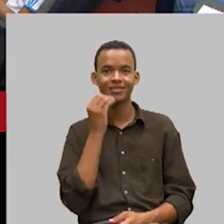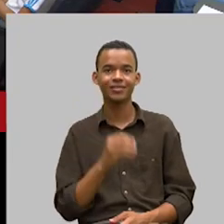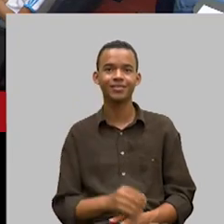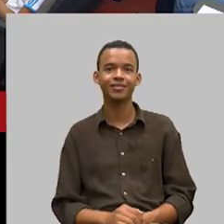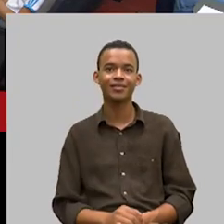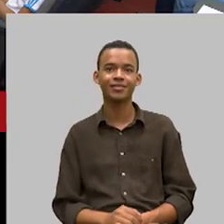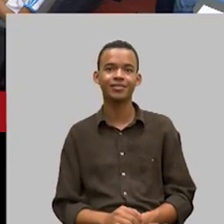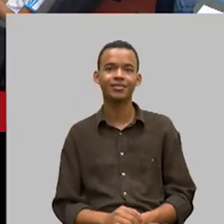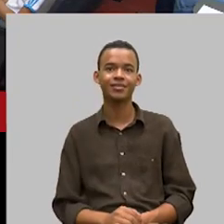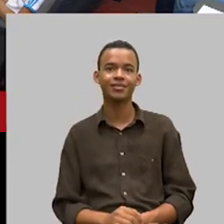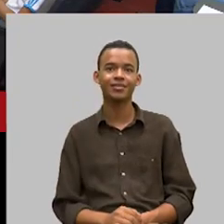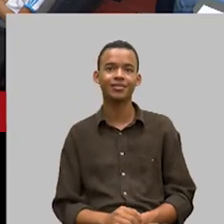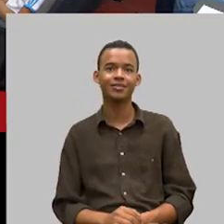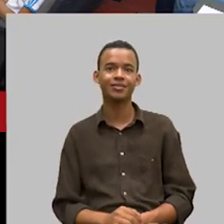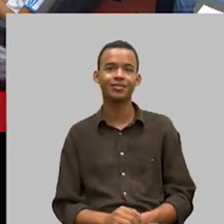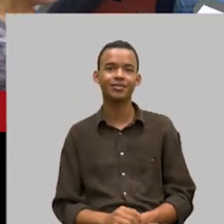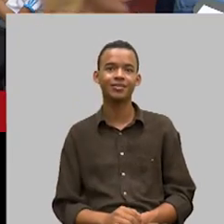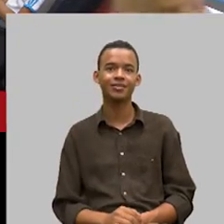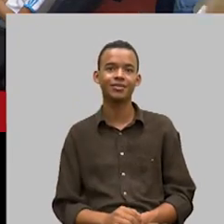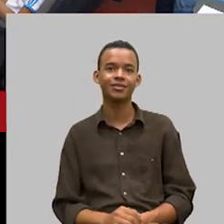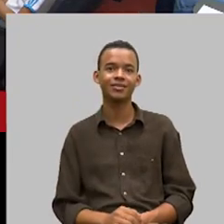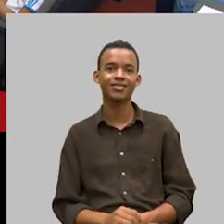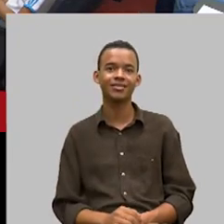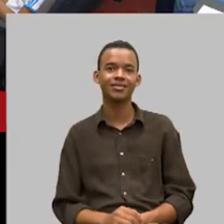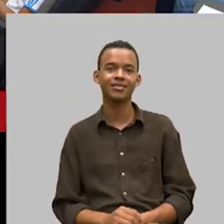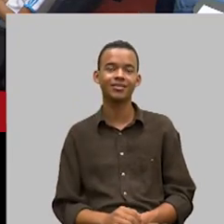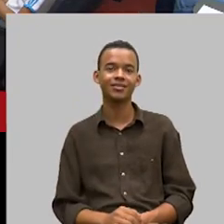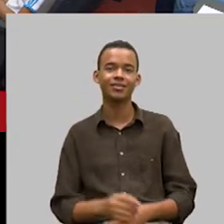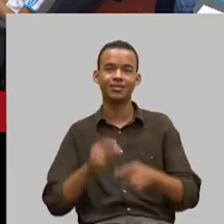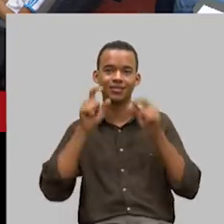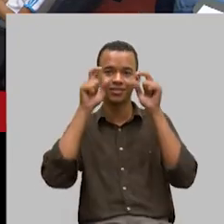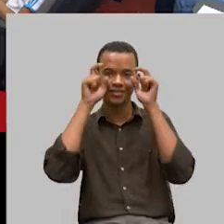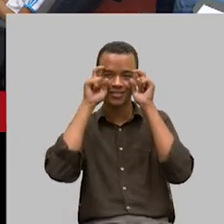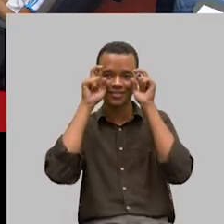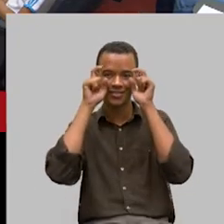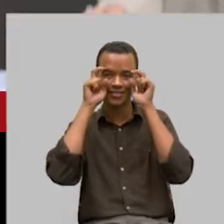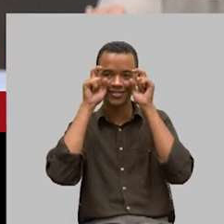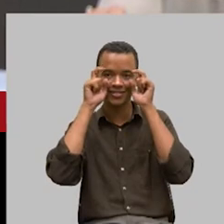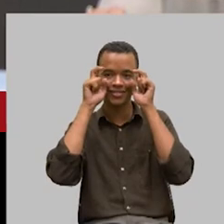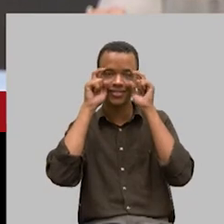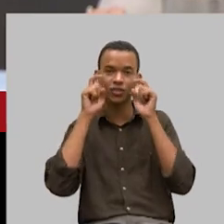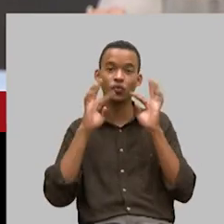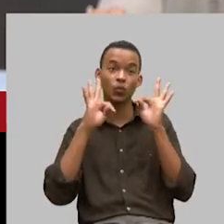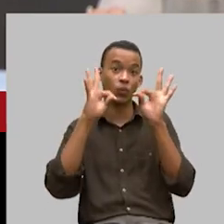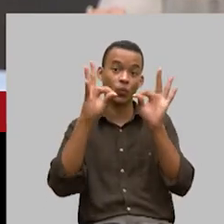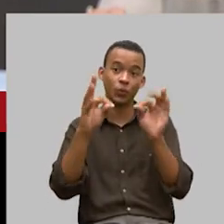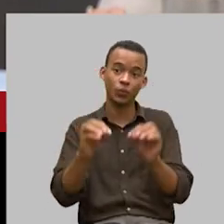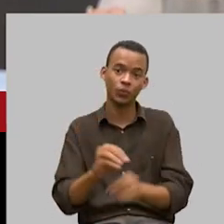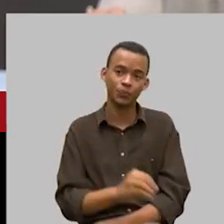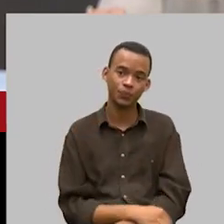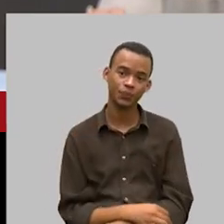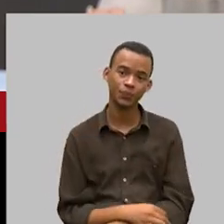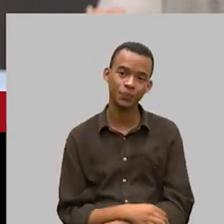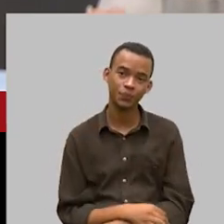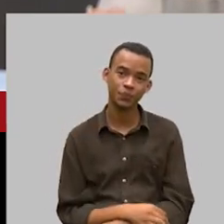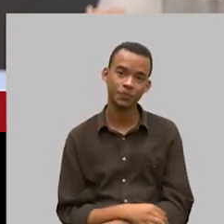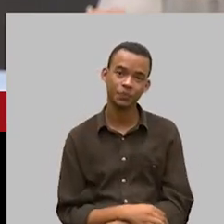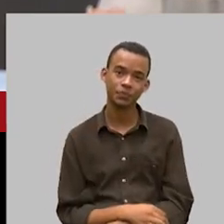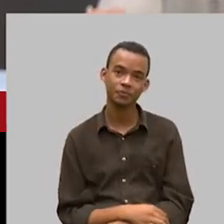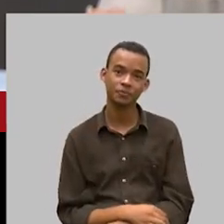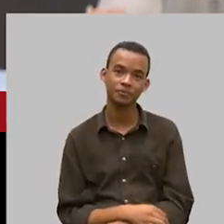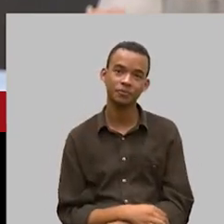boa tire põe põe tira né ess a fase boa cheguem todos nessa fase boa eh eu